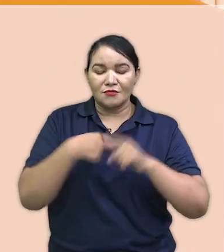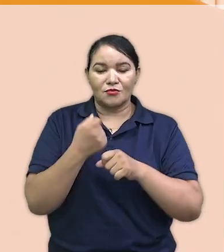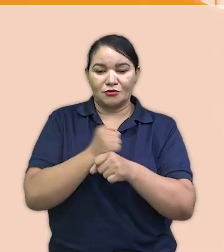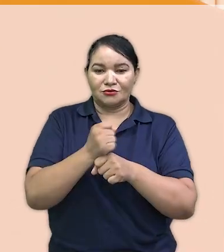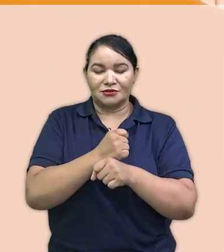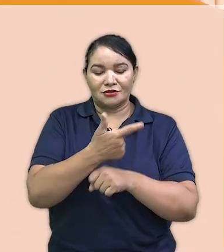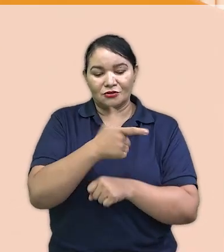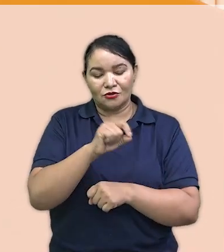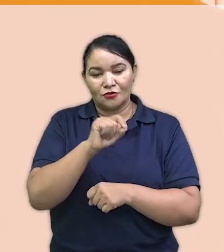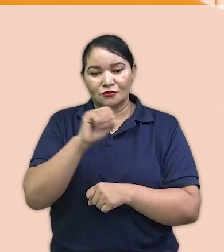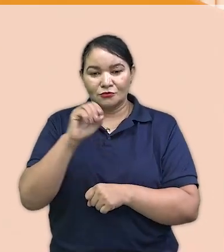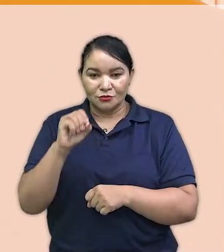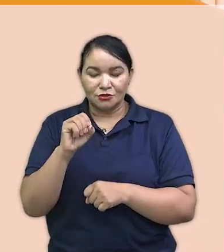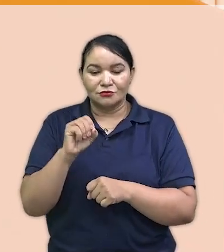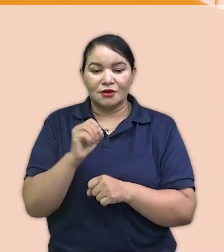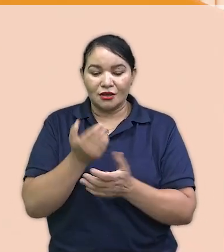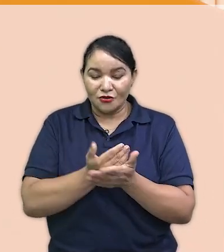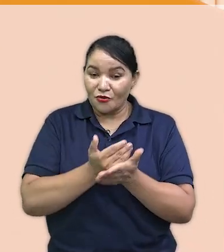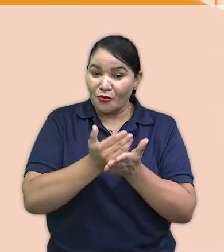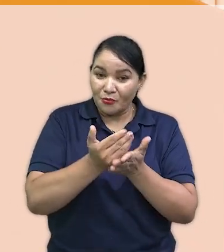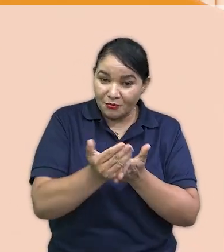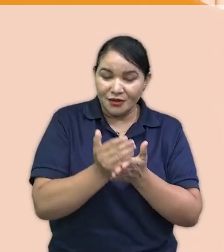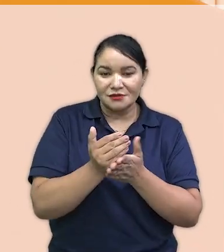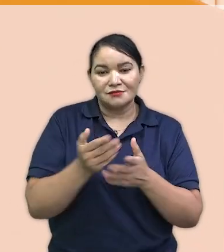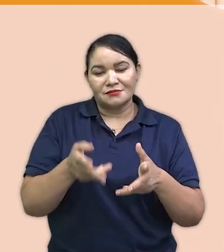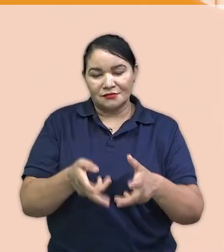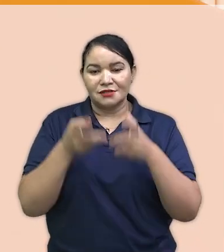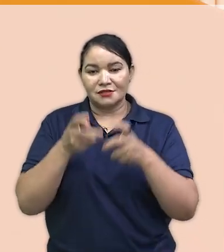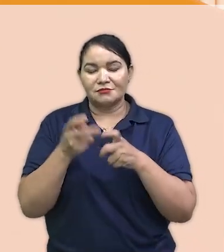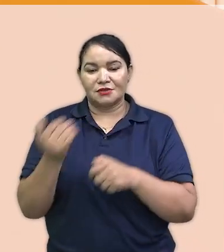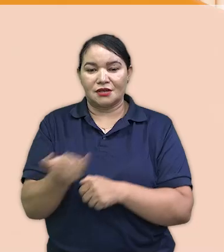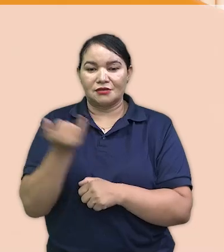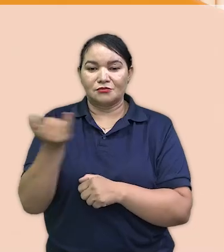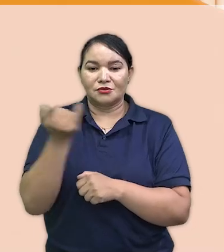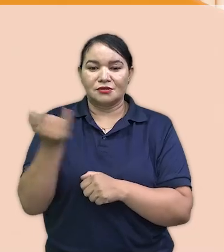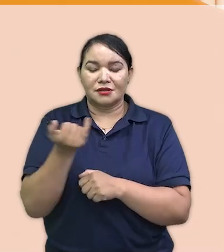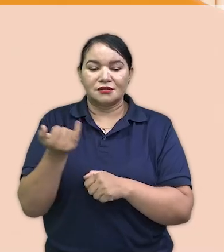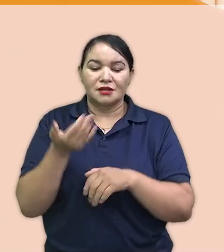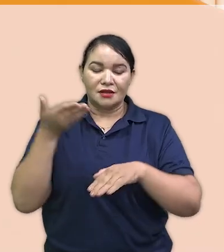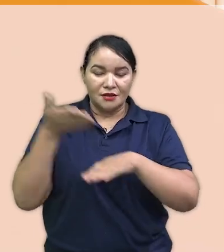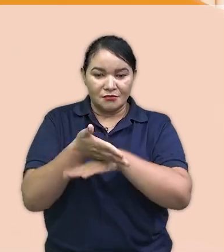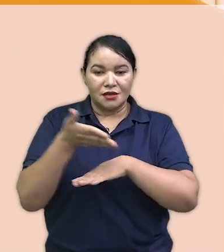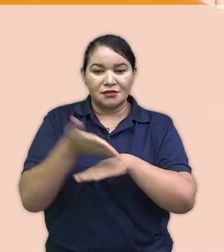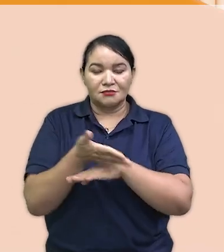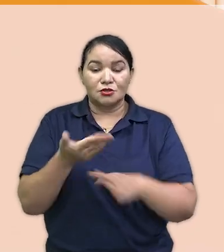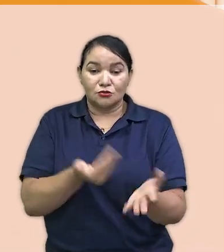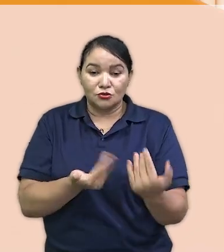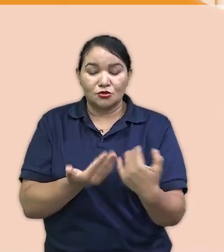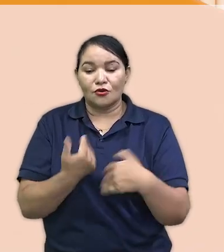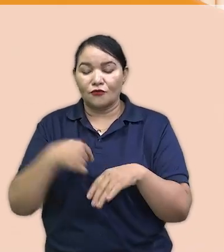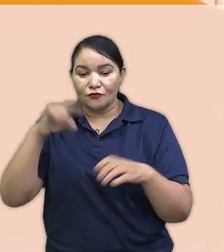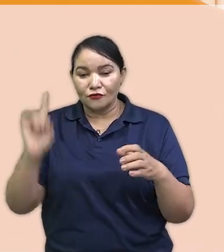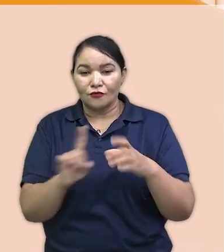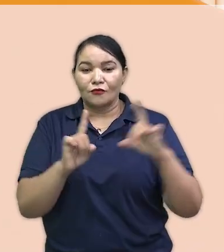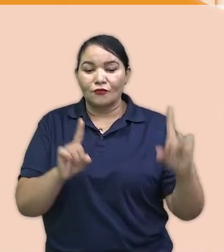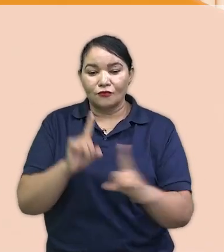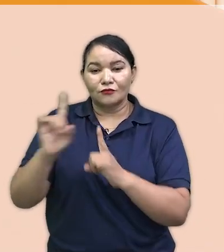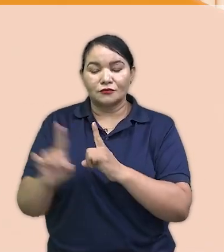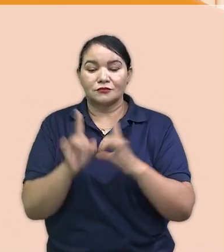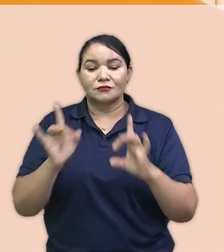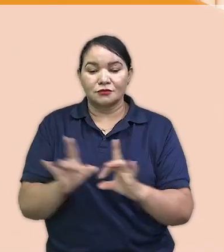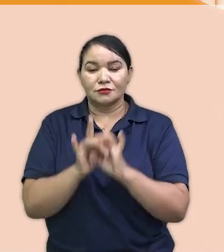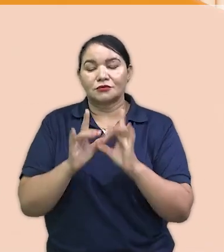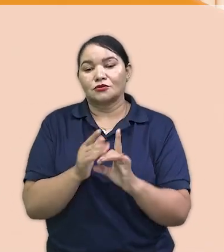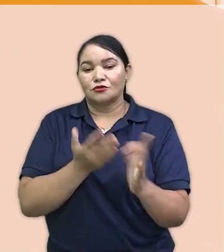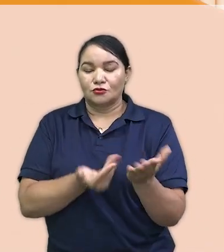partir dos anos 2000 é que isso começam a perceber a importância, né, desse processo e desse engajamento cada vez